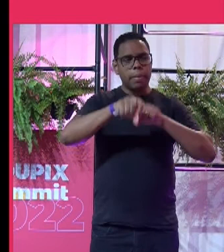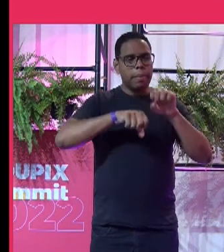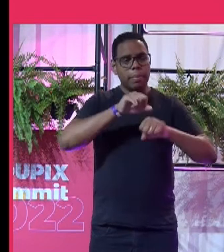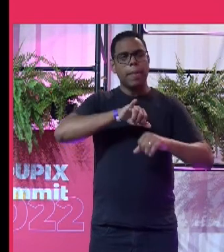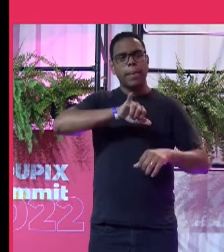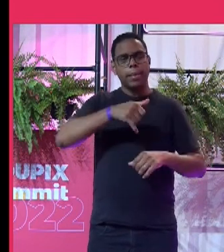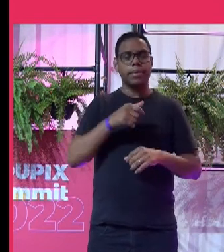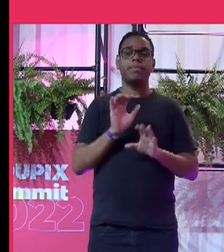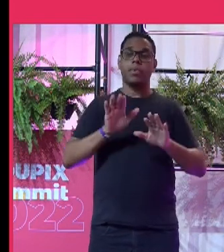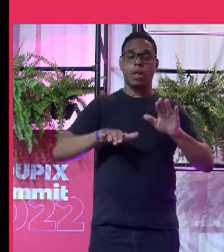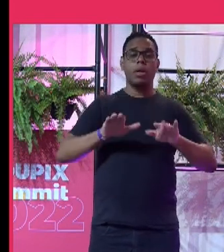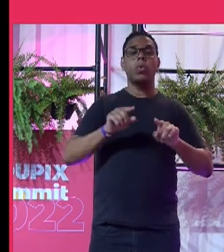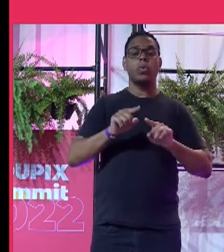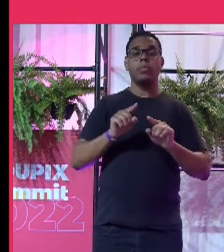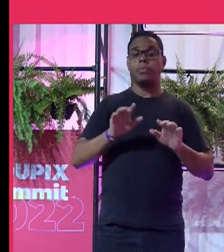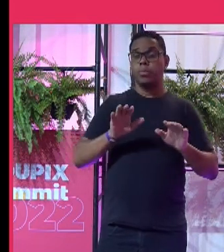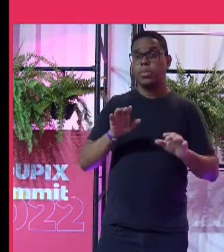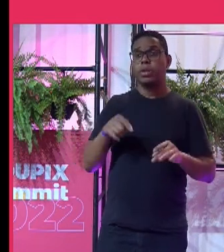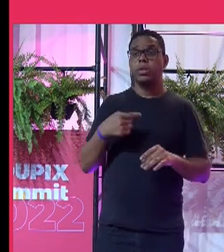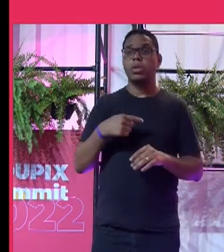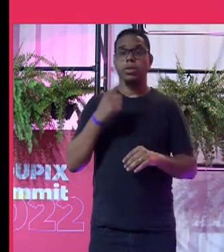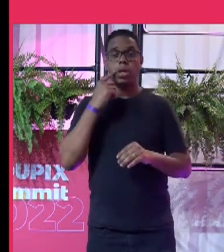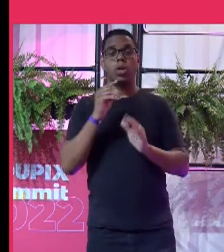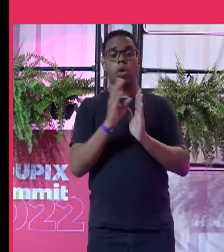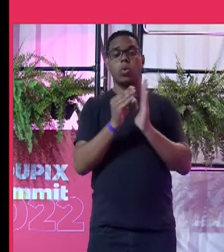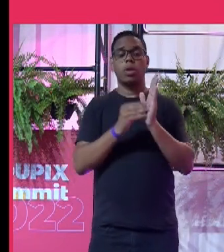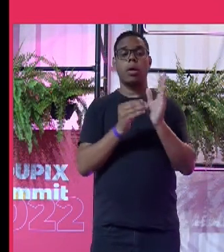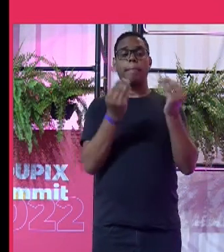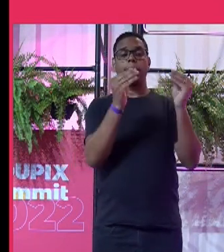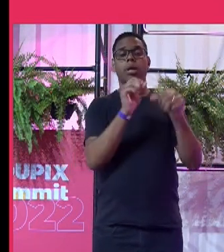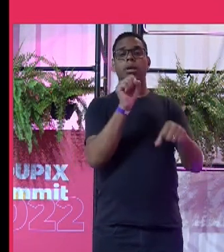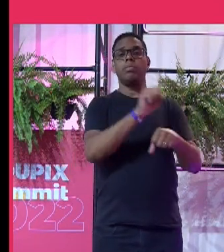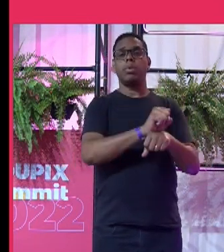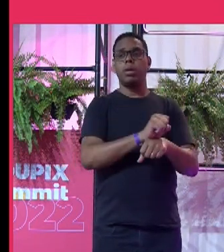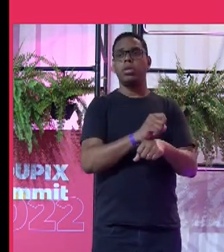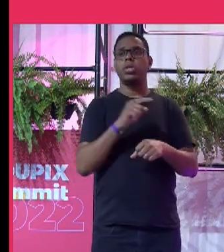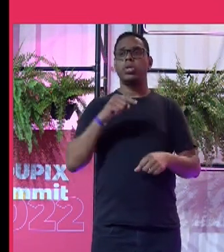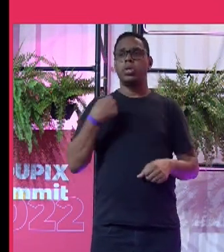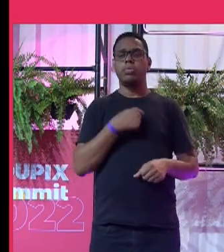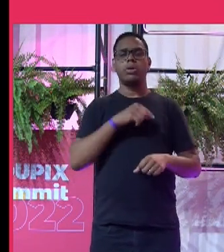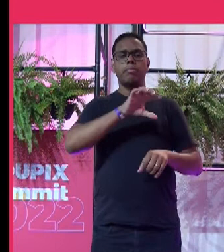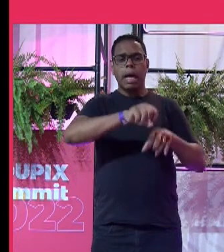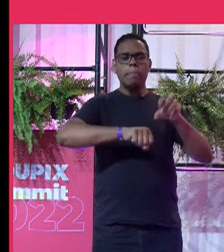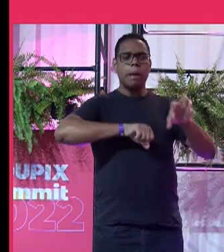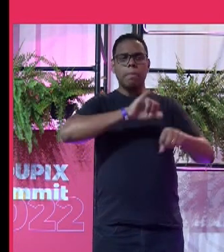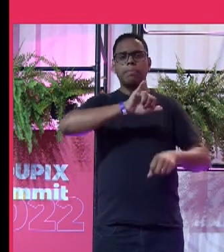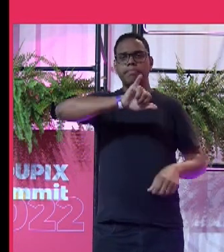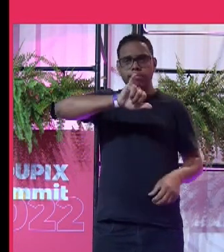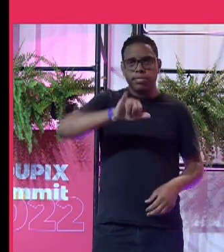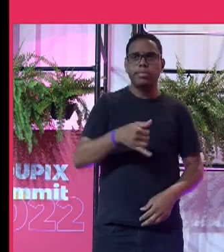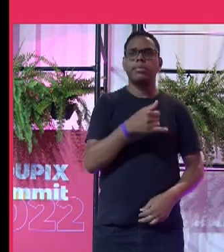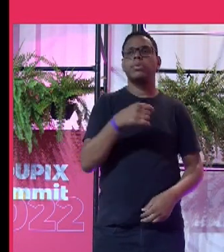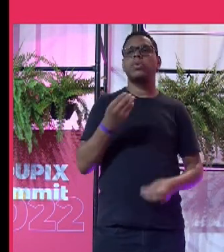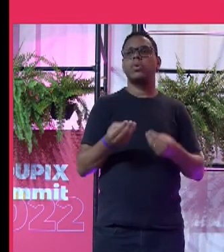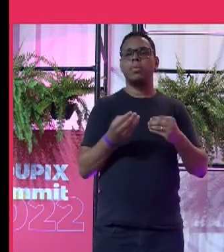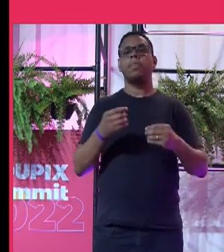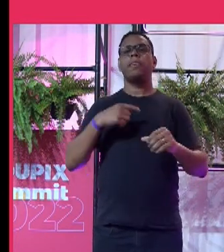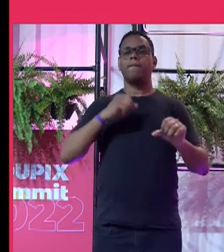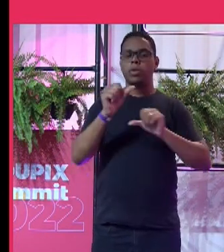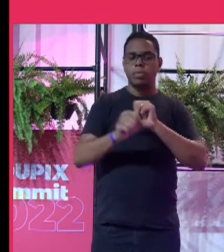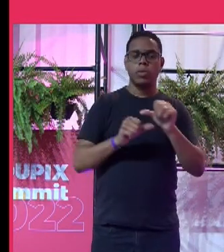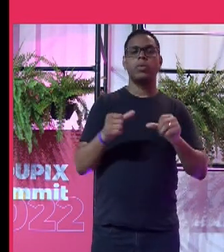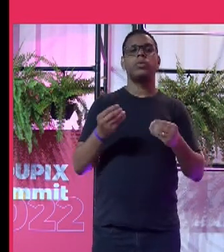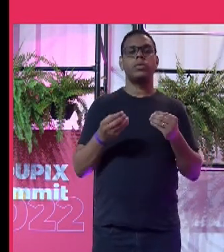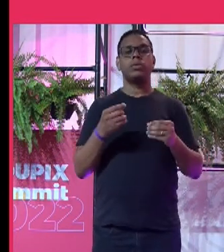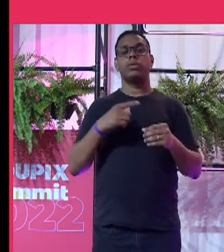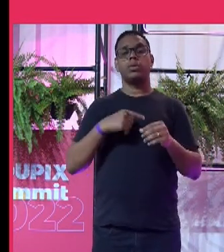isso? Muitas vezes a gente está lá com esse conteúdo parado e a gente pode espremer ele ainda, a gente pode tirar um pouco mais, a gente pode fazer com que ele mude o